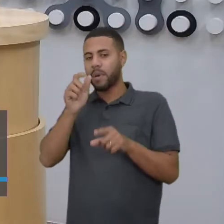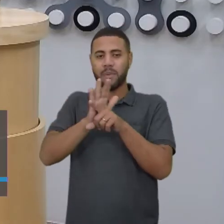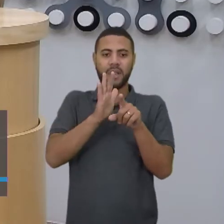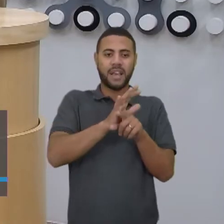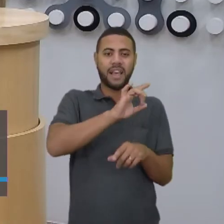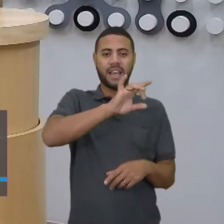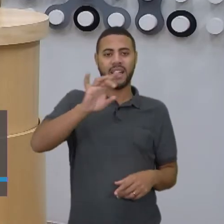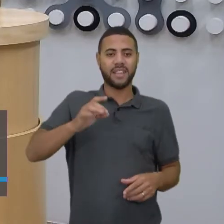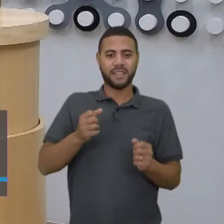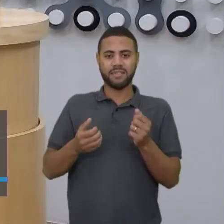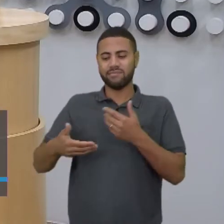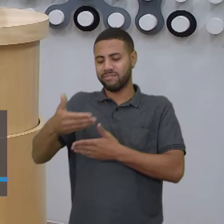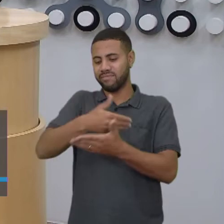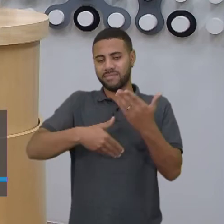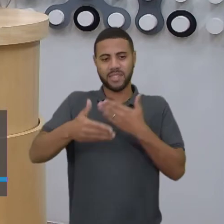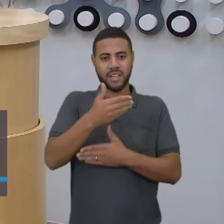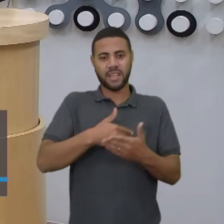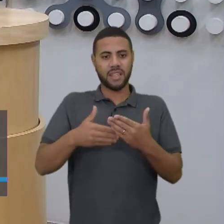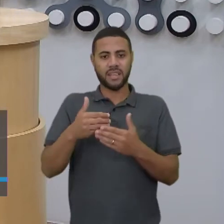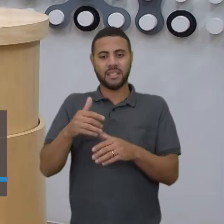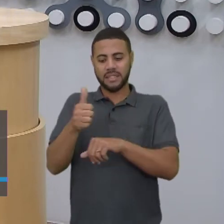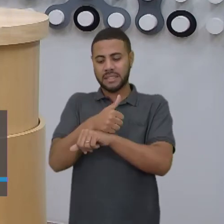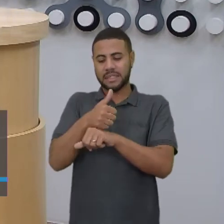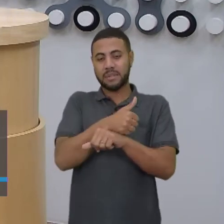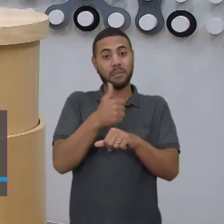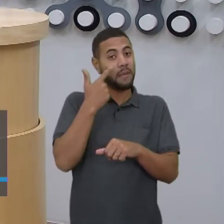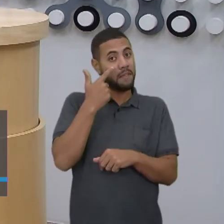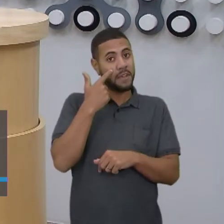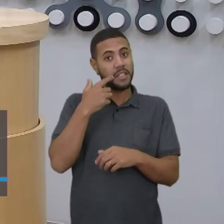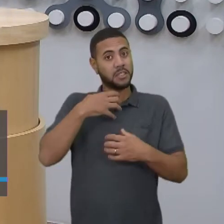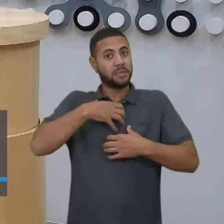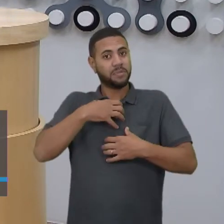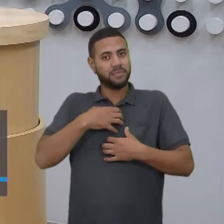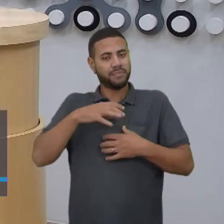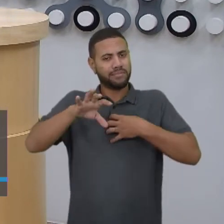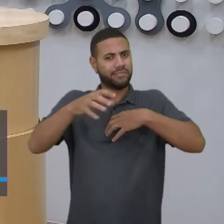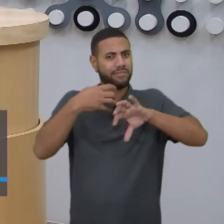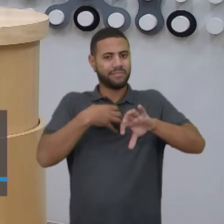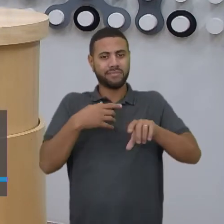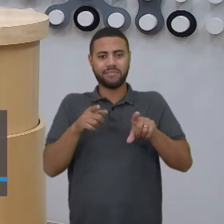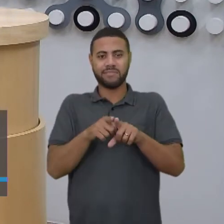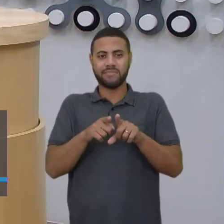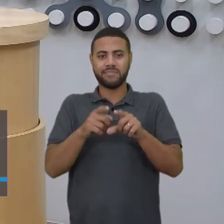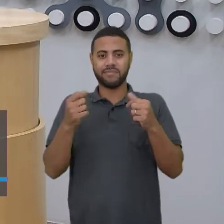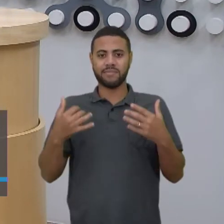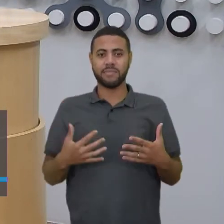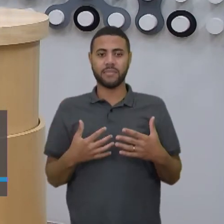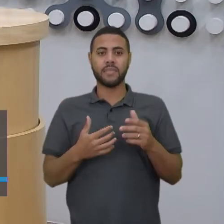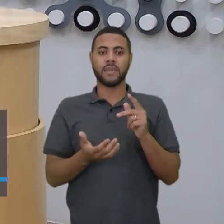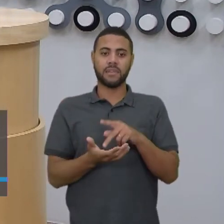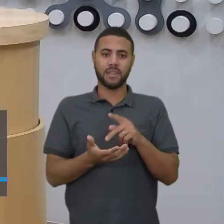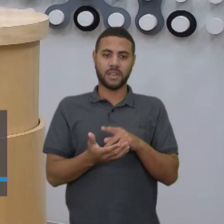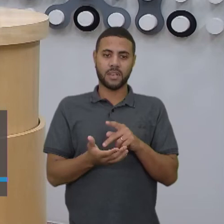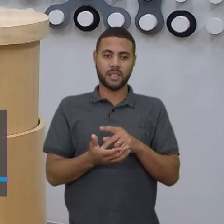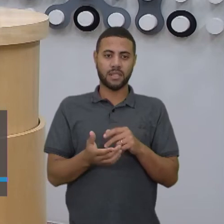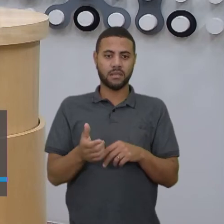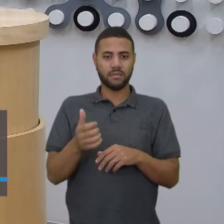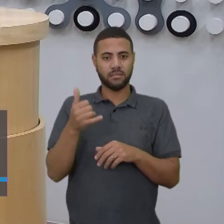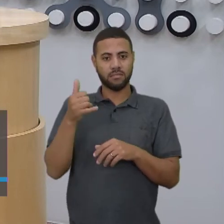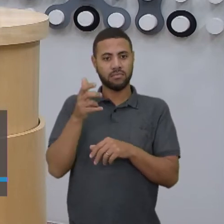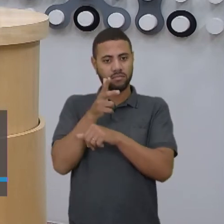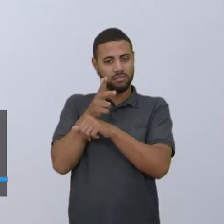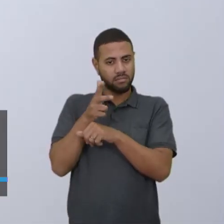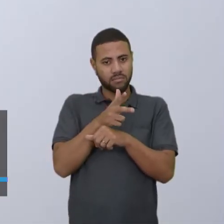o esportista assim, né? Eu achei legal que eu acompanhei essa entrevista que ela deu para você no bastidor, eu tava lá, né, um celularzinho gravando